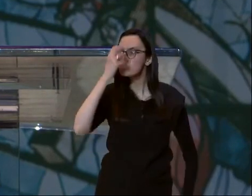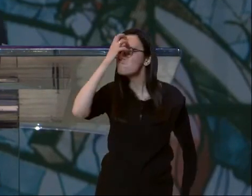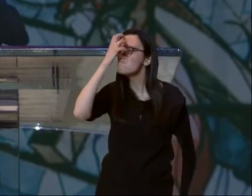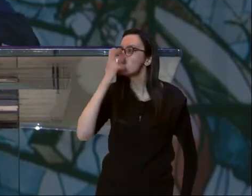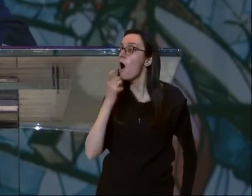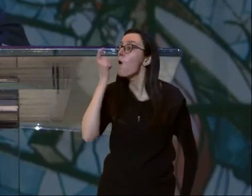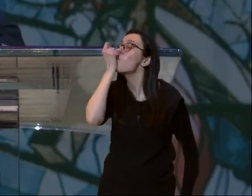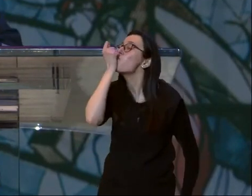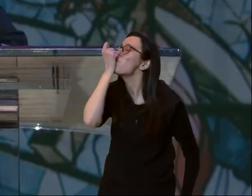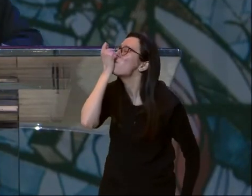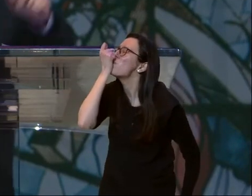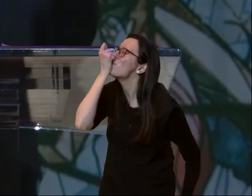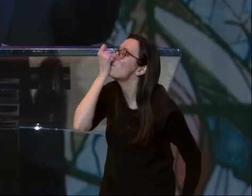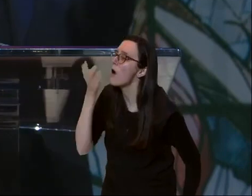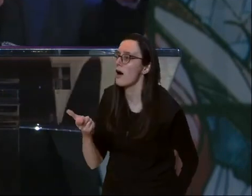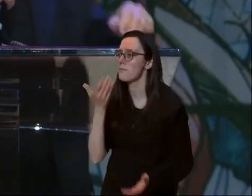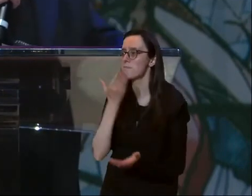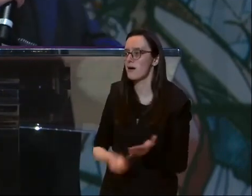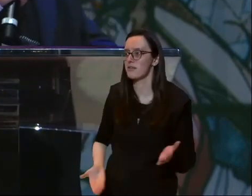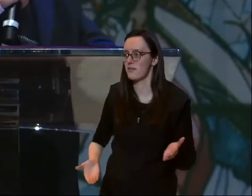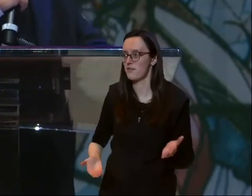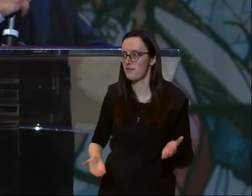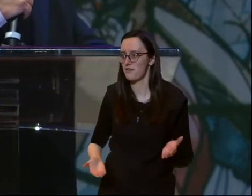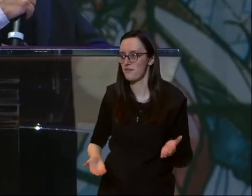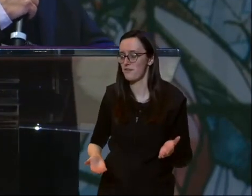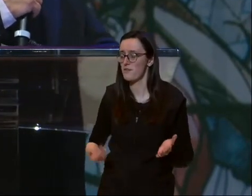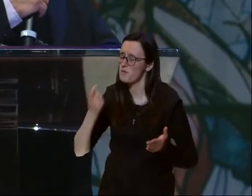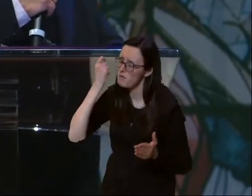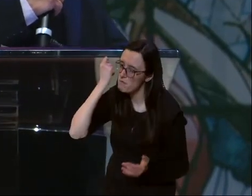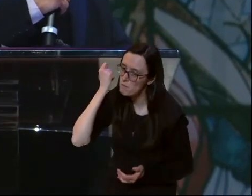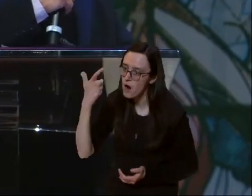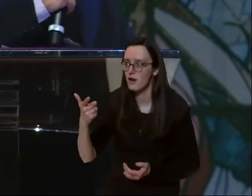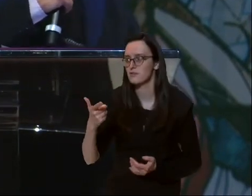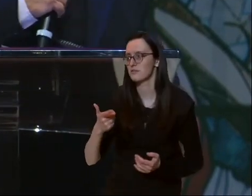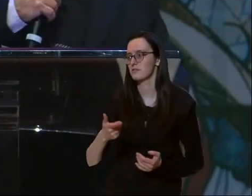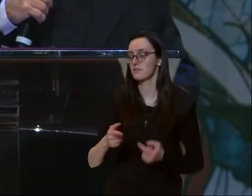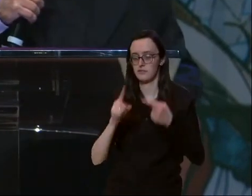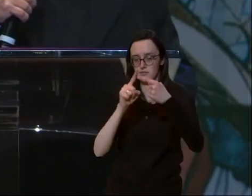Ele quase perdeu a bênção, por causa de 3 erros.